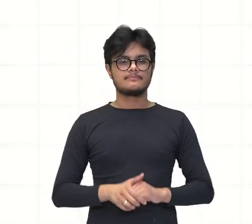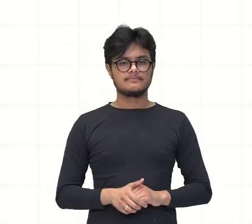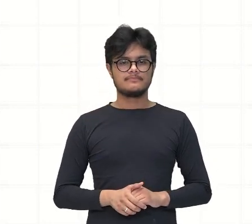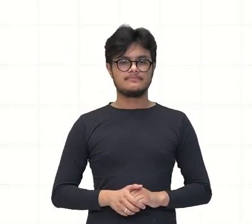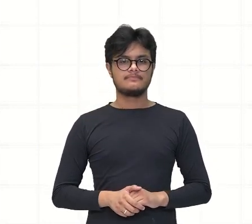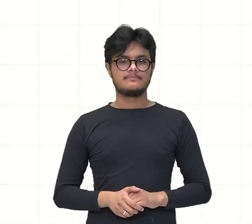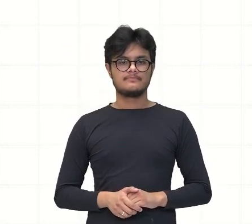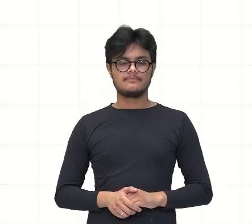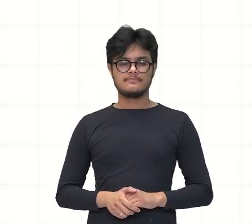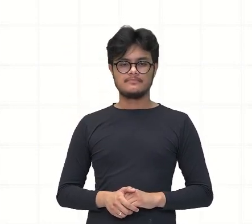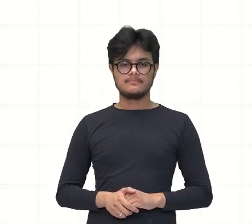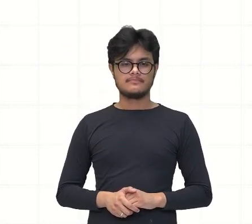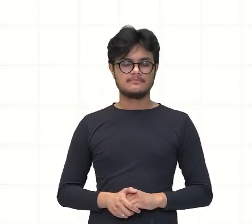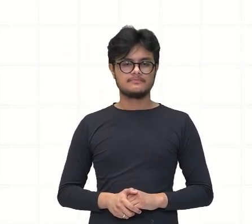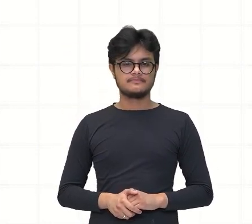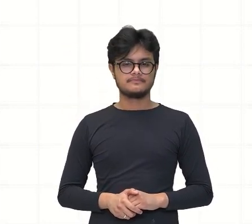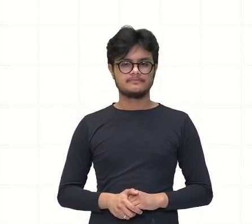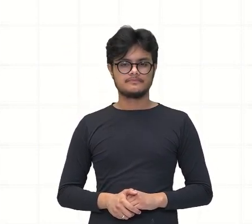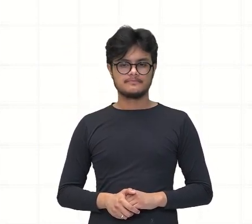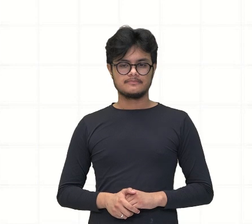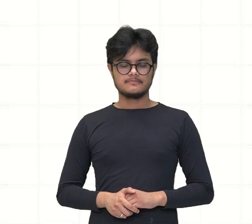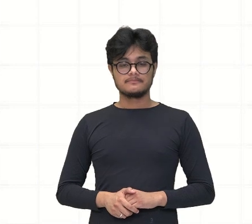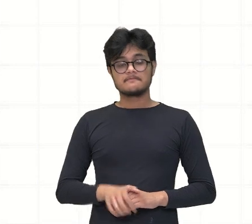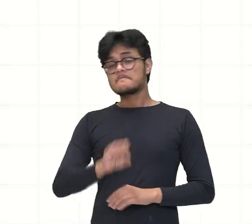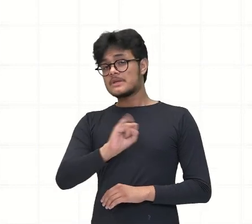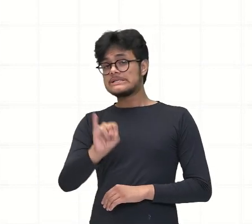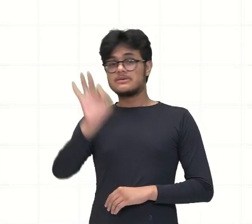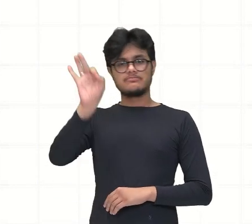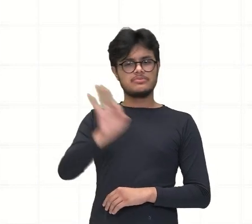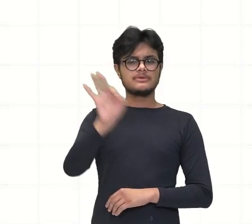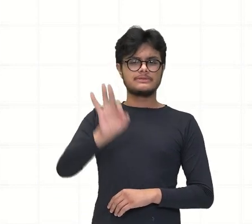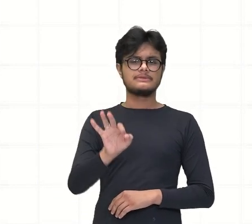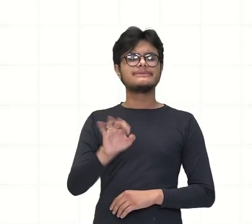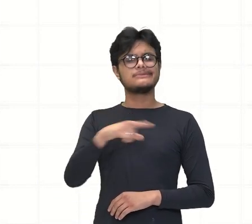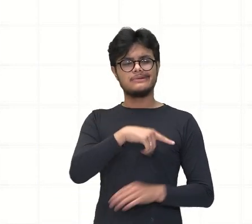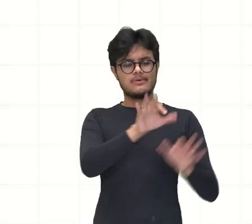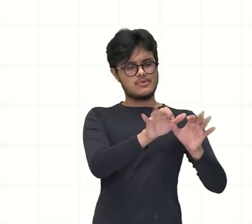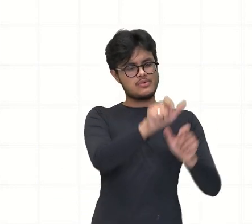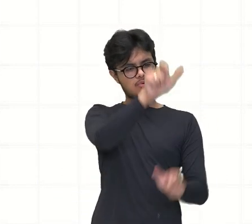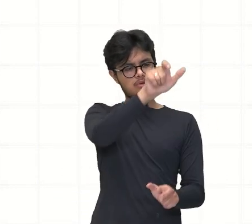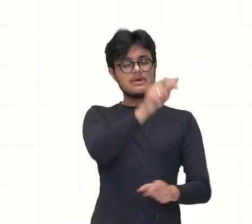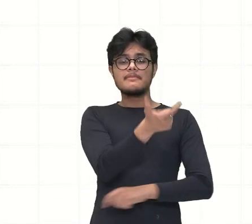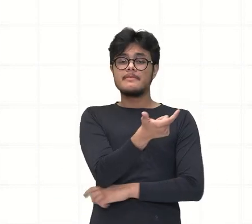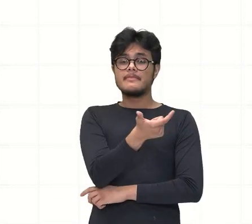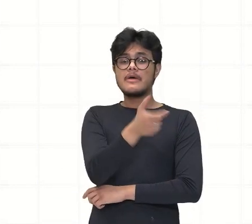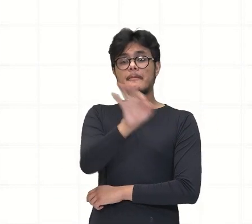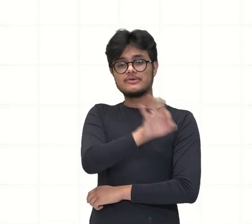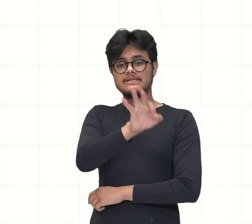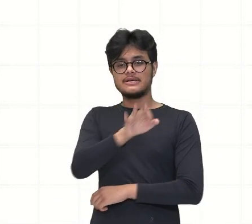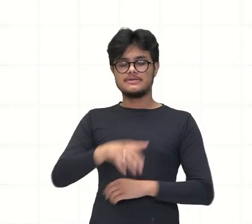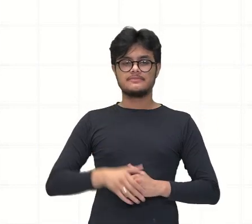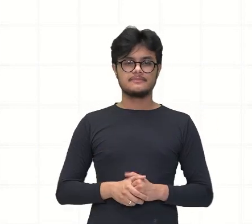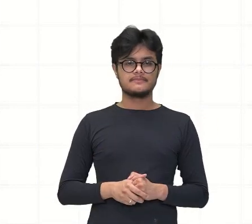da frequência que eu estabeleci. Se fosse em percentual, esses valores estariam em